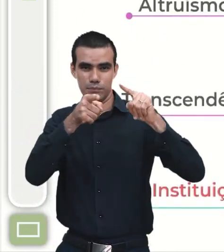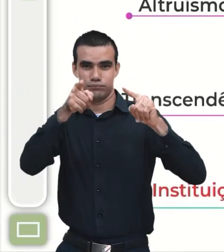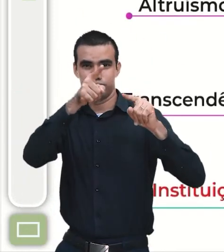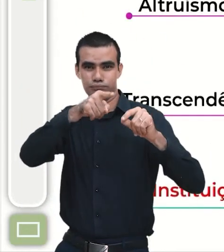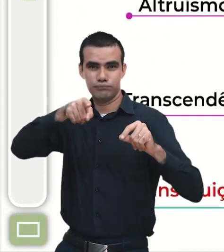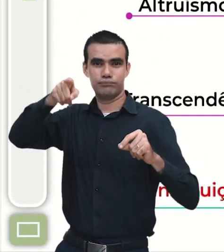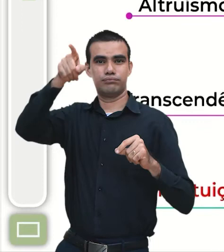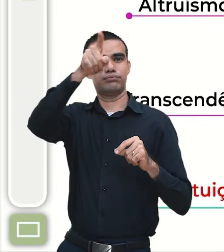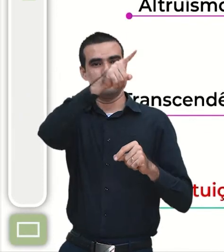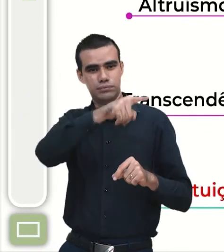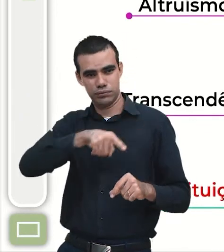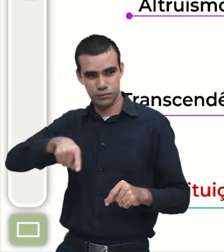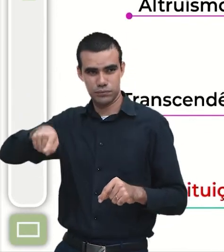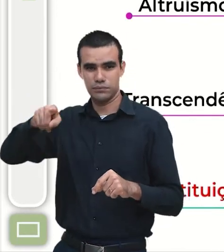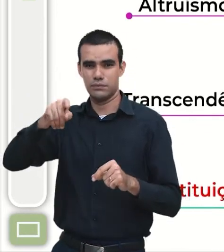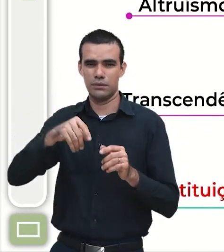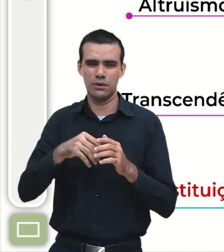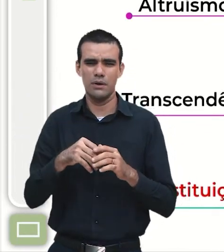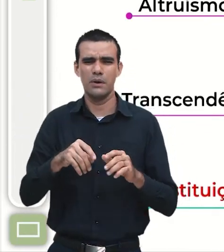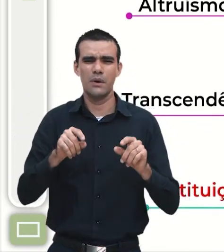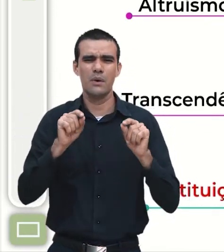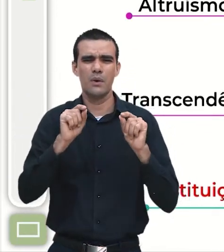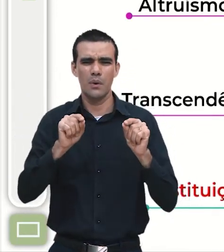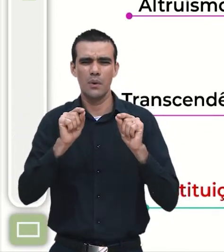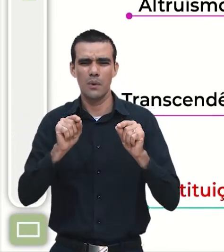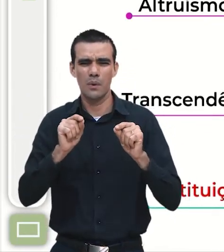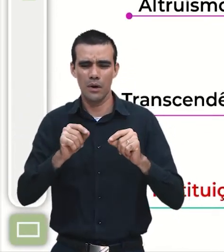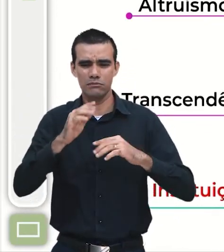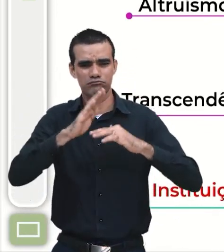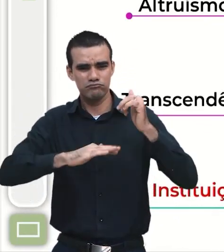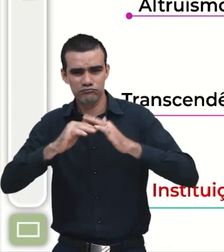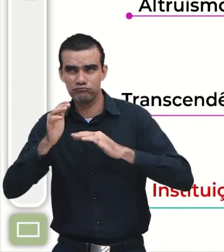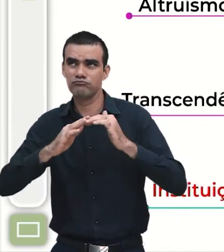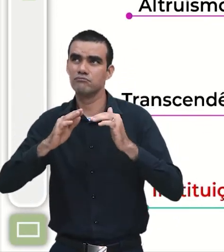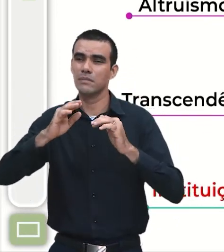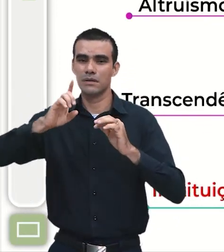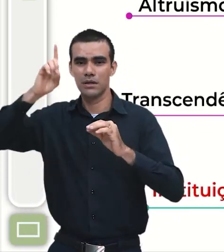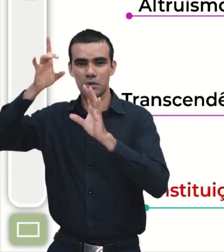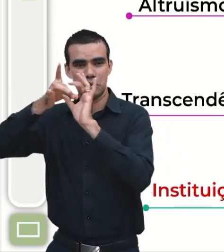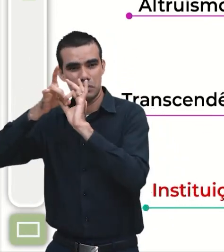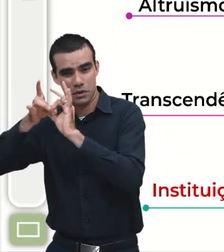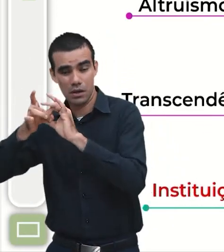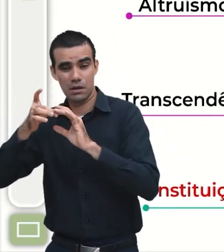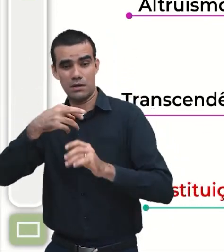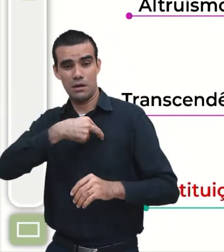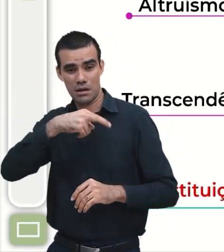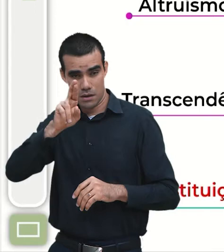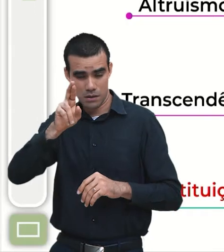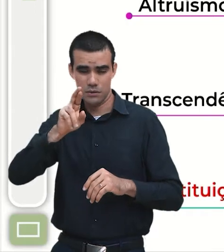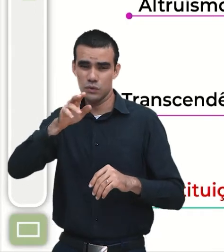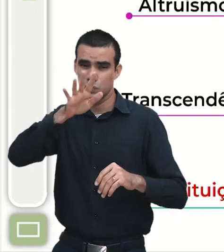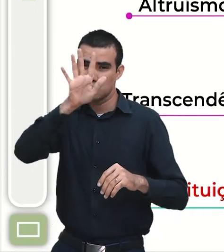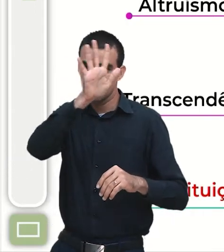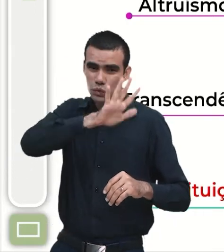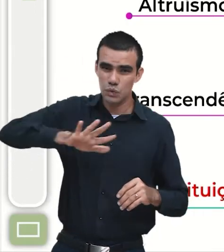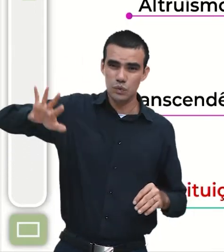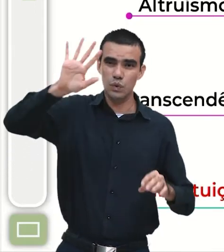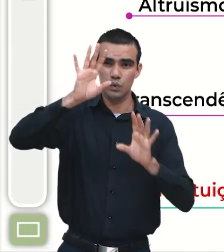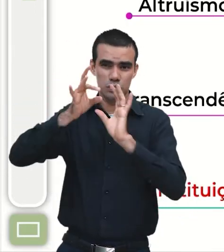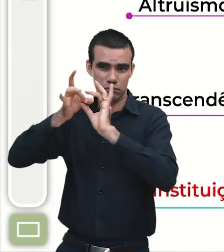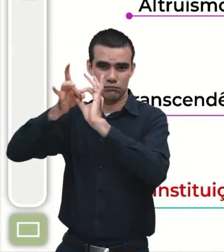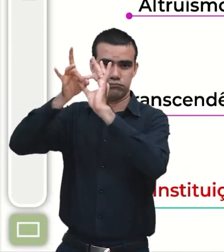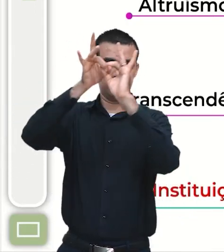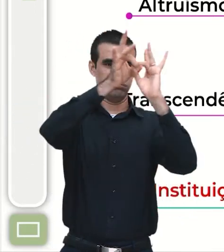sobre religiosidade, espiritualidade, qualidade de vida, todos os elementos, eles